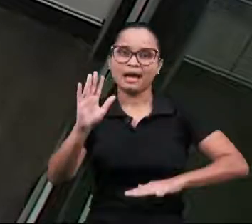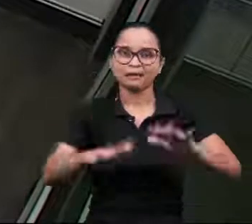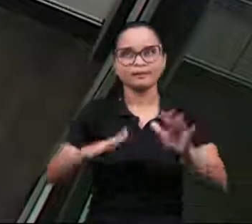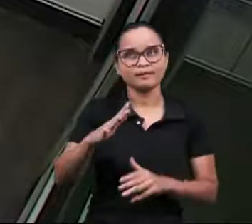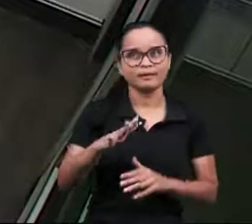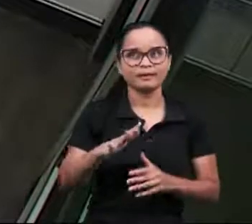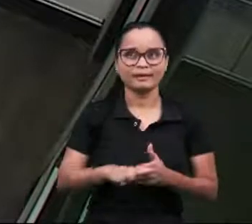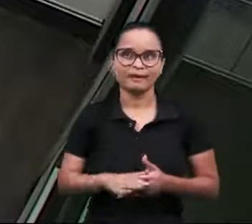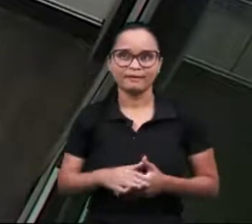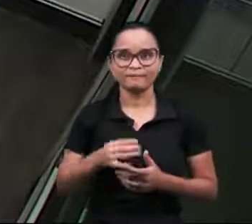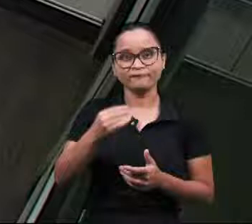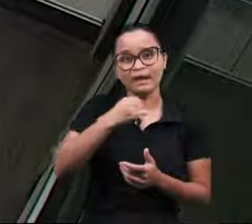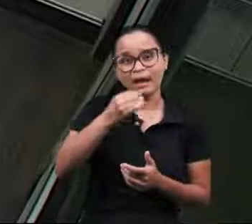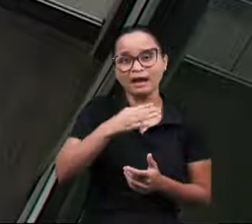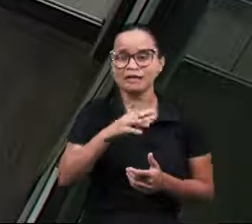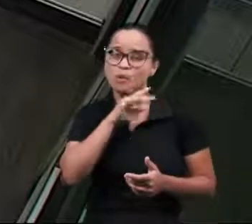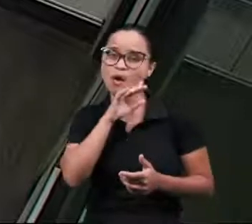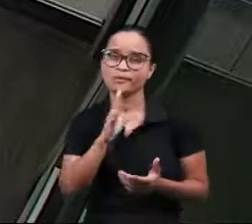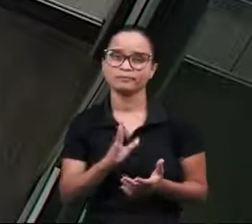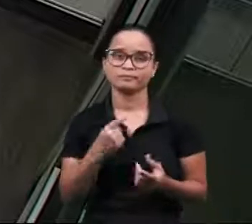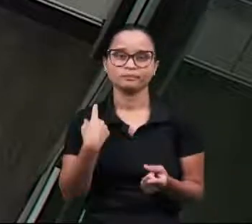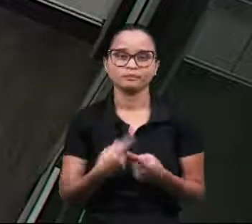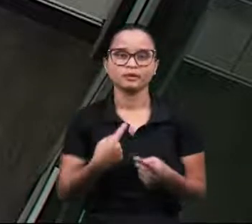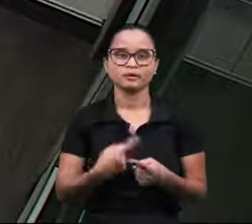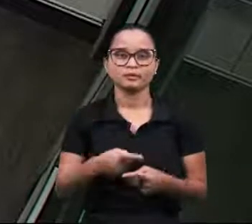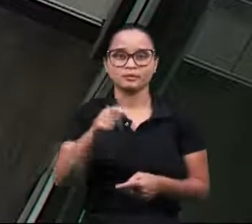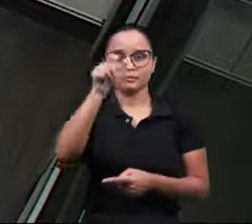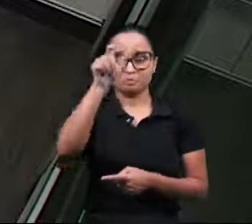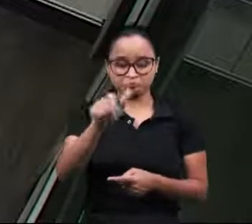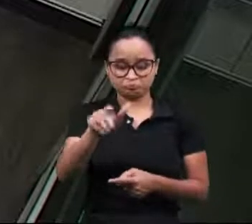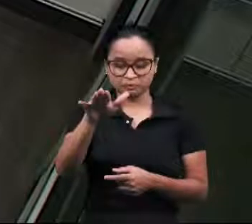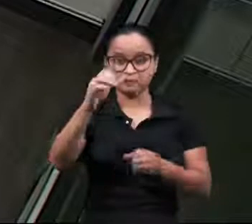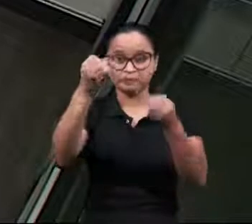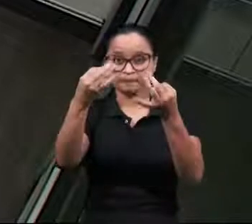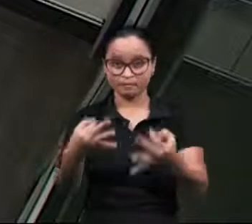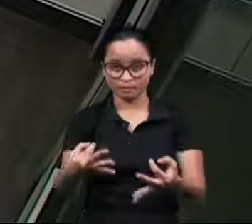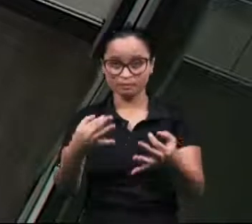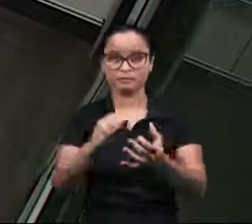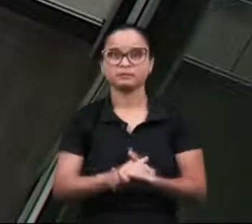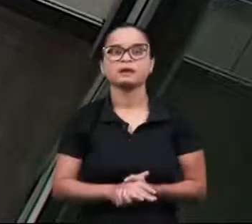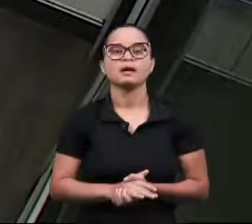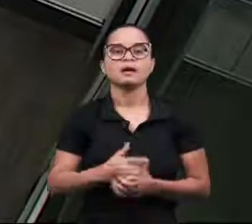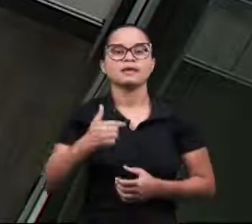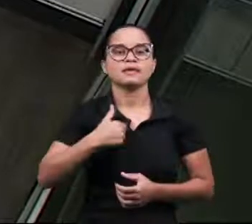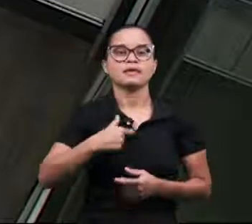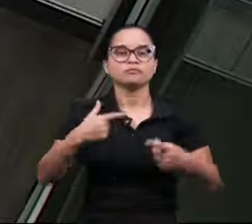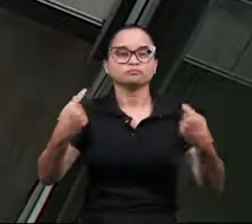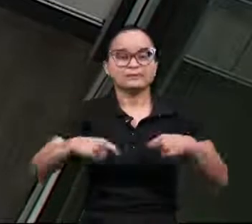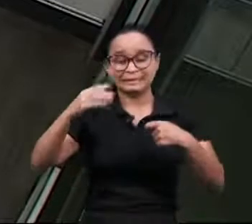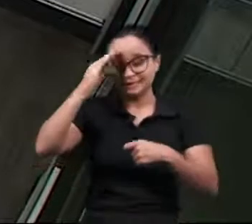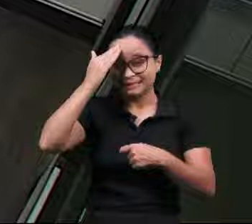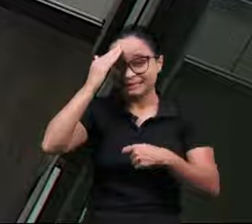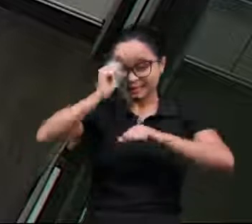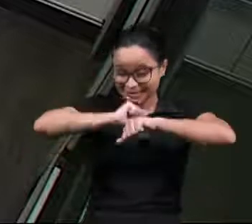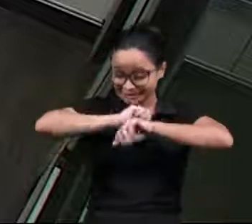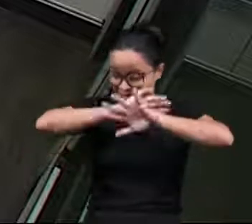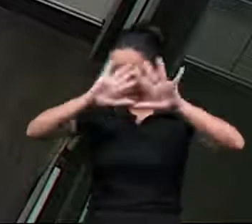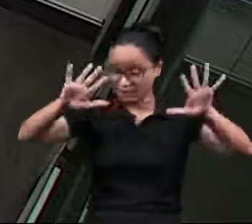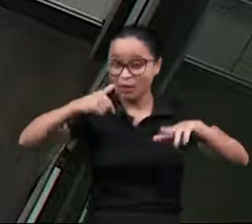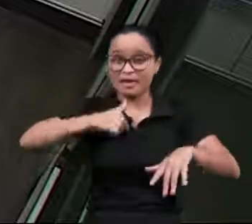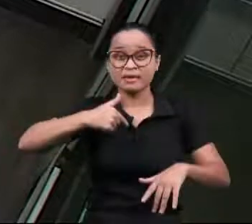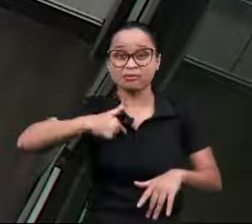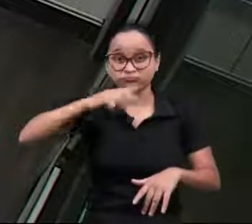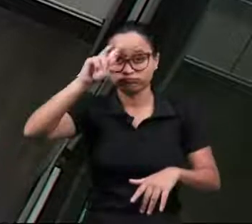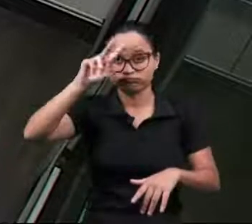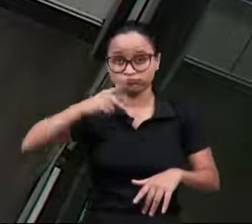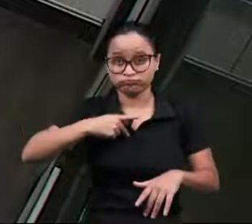Então, vai em cima do que o senhor falou, que para o senhor explicar, o senhor precisa saber. Eu primeiro tenho que entender bem. E eu faço a